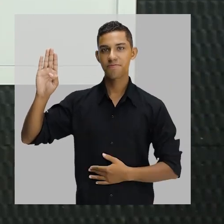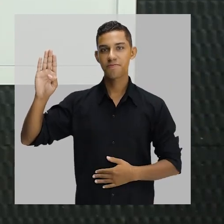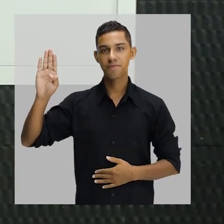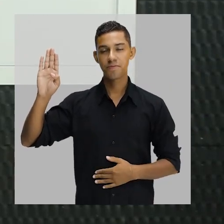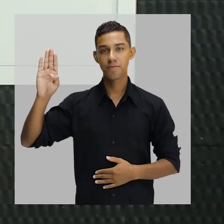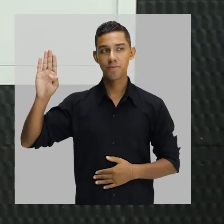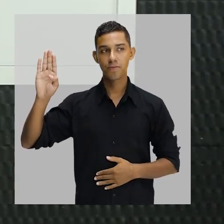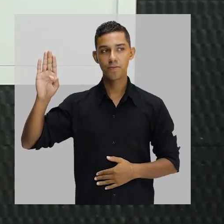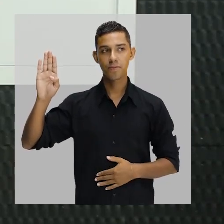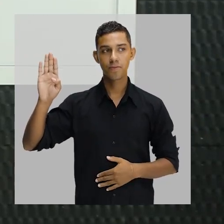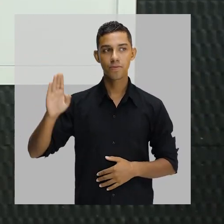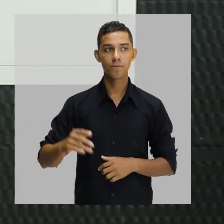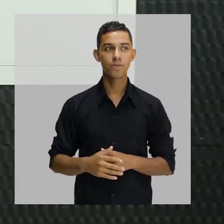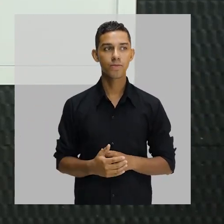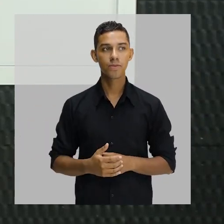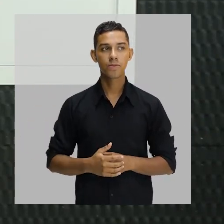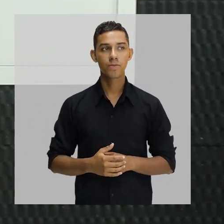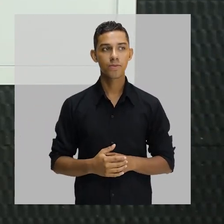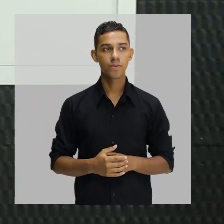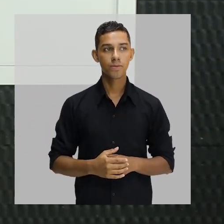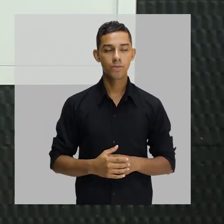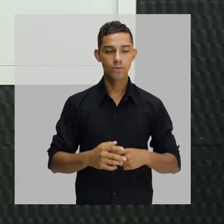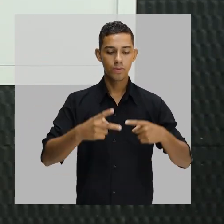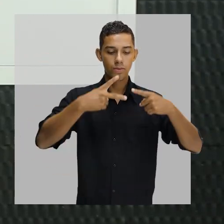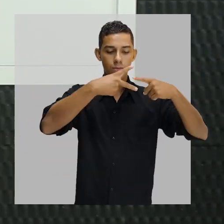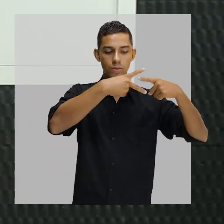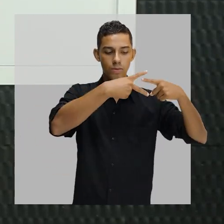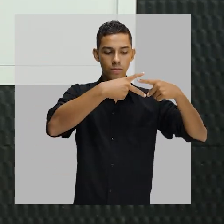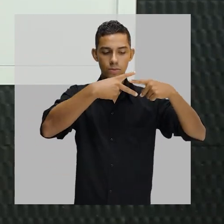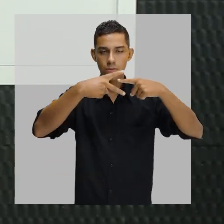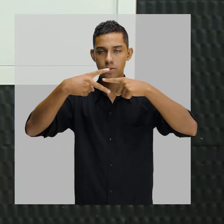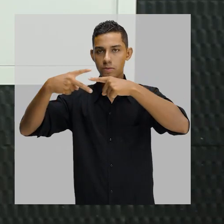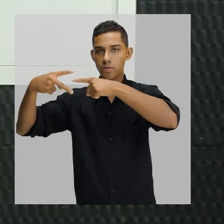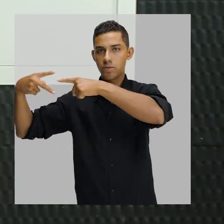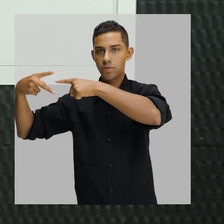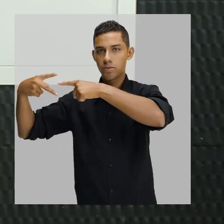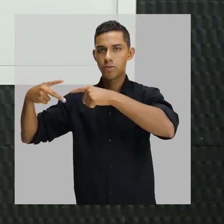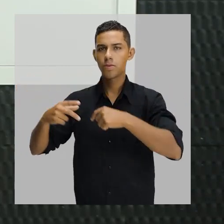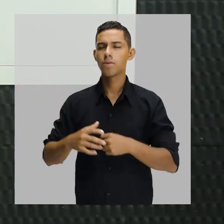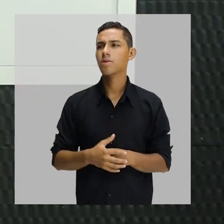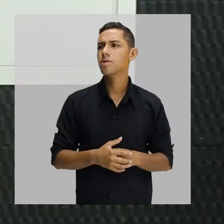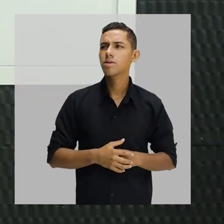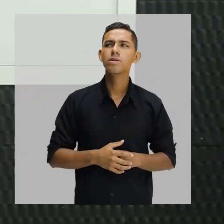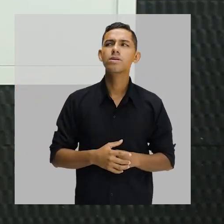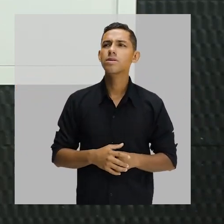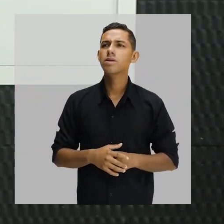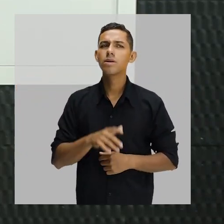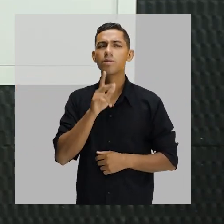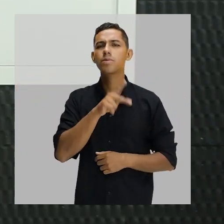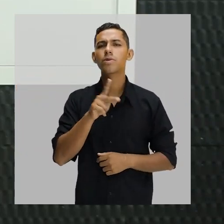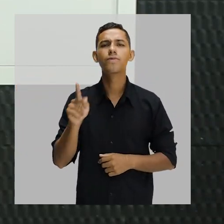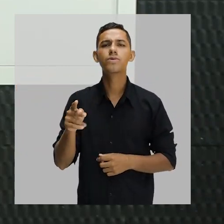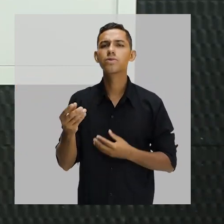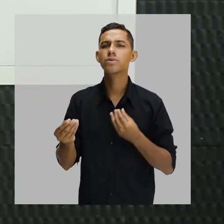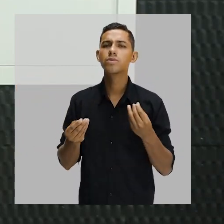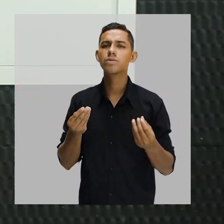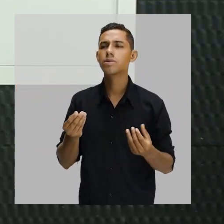Ambos estão indo neste sentido. Aí você pode se perguntar, professor, mas